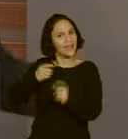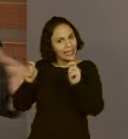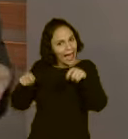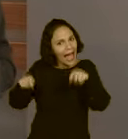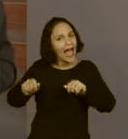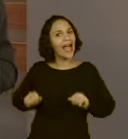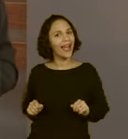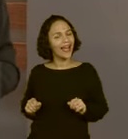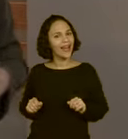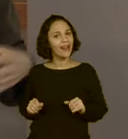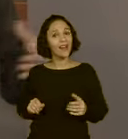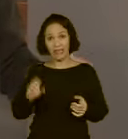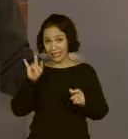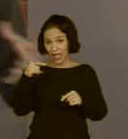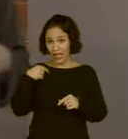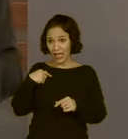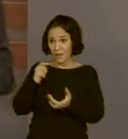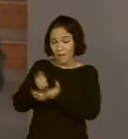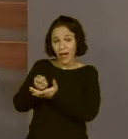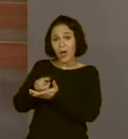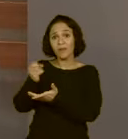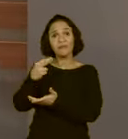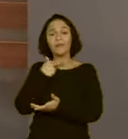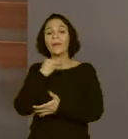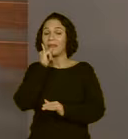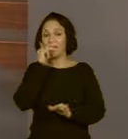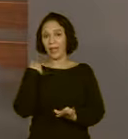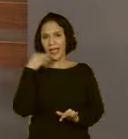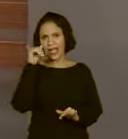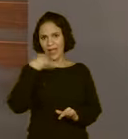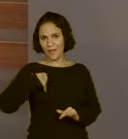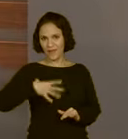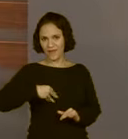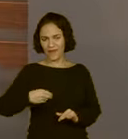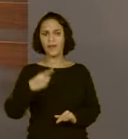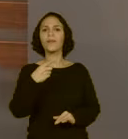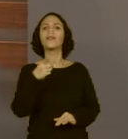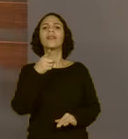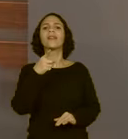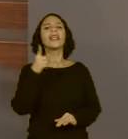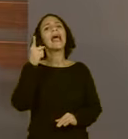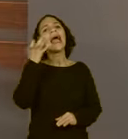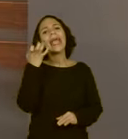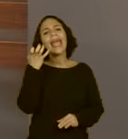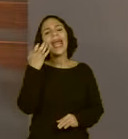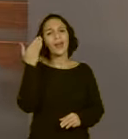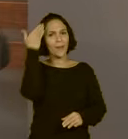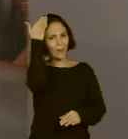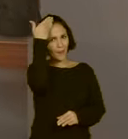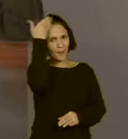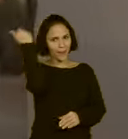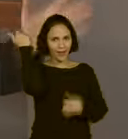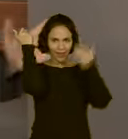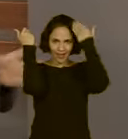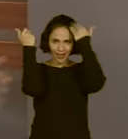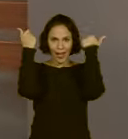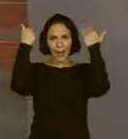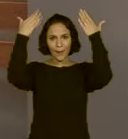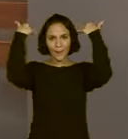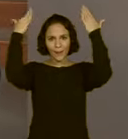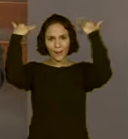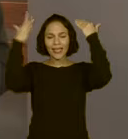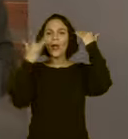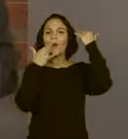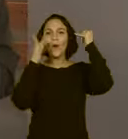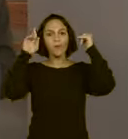manter essa situação? Vou dar um exemplo aqui. A minha filha tinha um sonho de pintar o cabelo, metade de uma cor, metade de